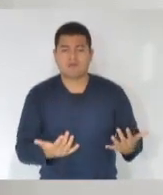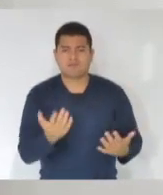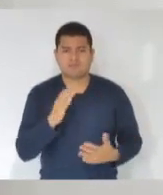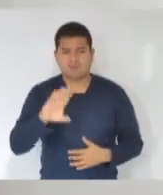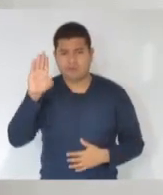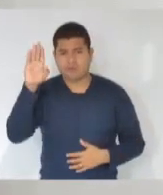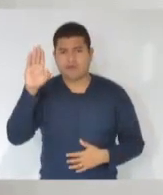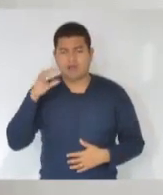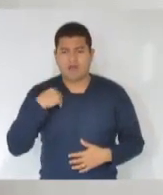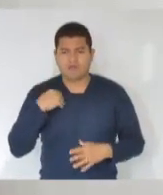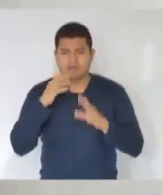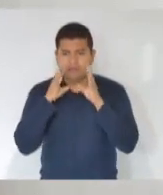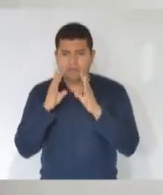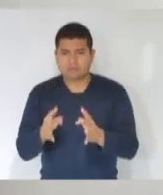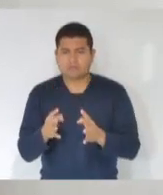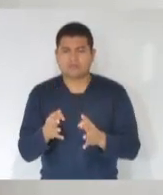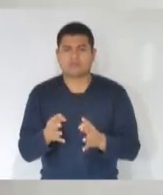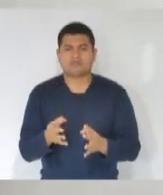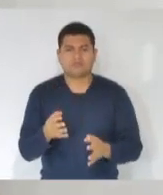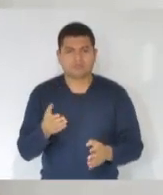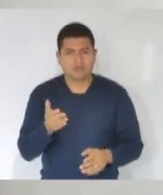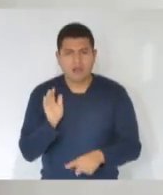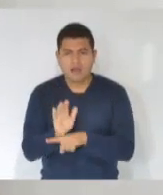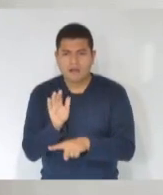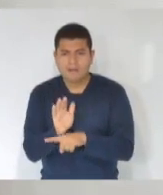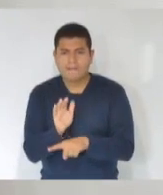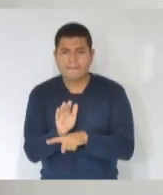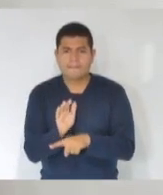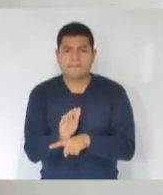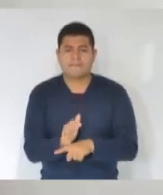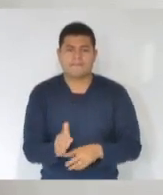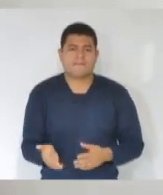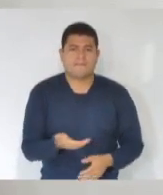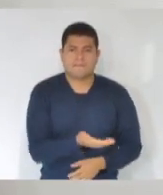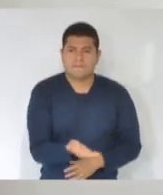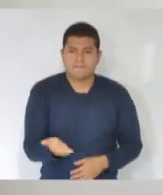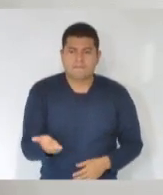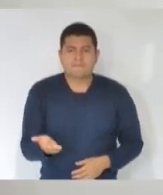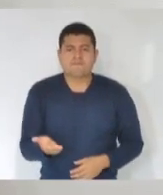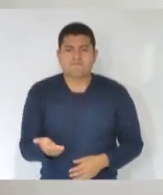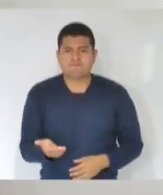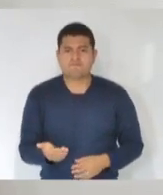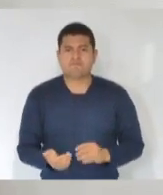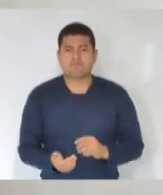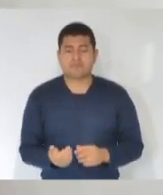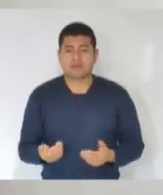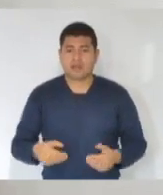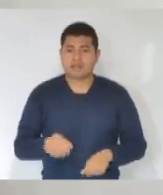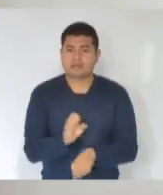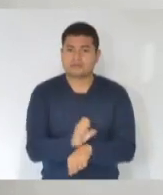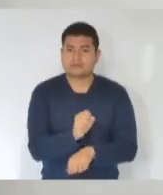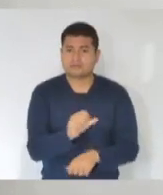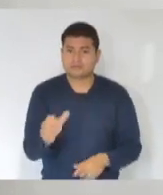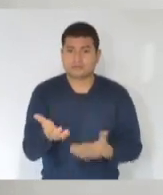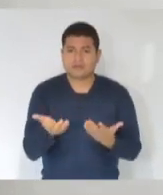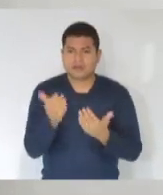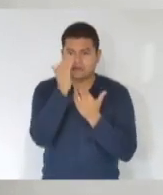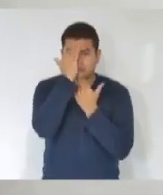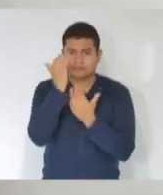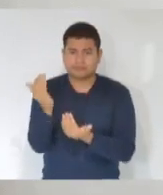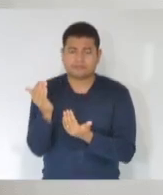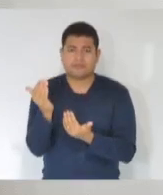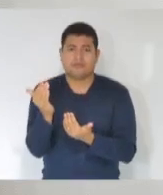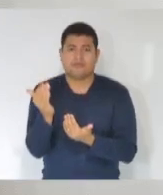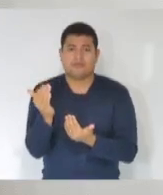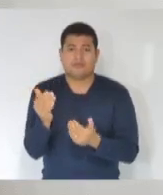dar atenção imediata a essas demandas do nosso estado de Santa Catarina. Então, fica aqui o agradecimento e a